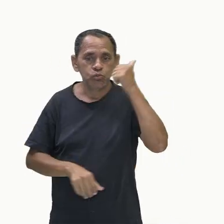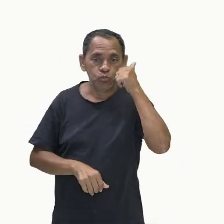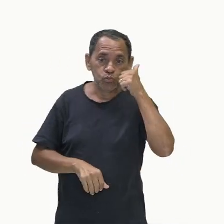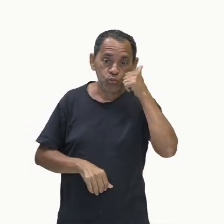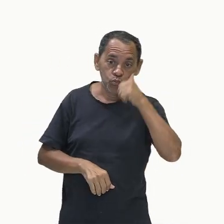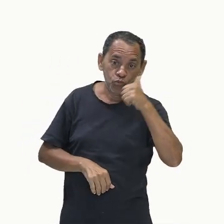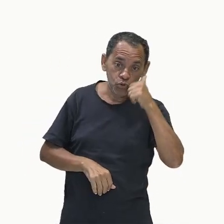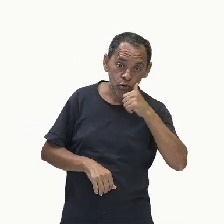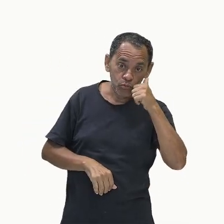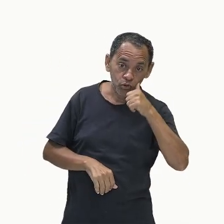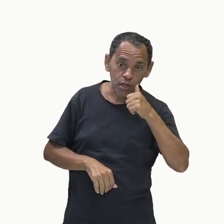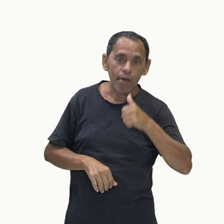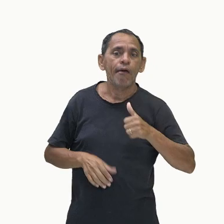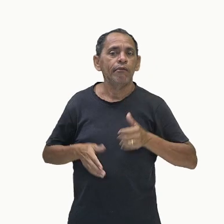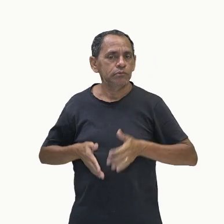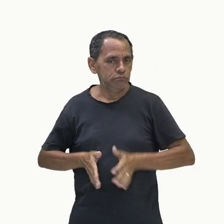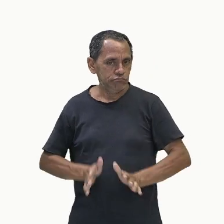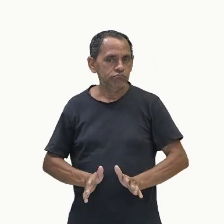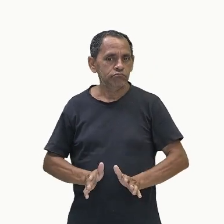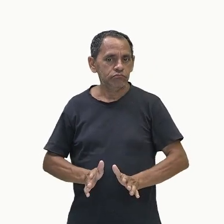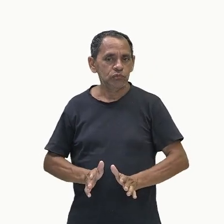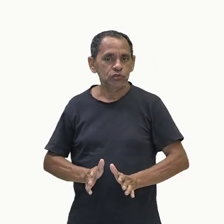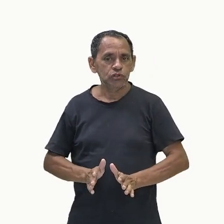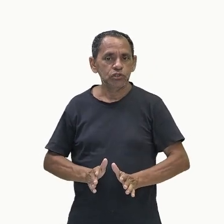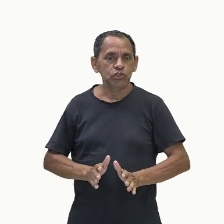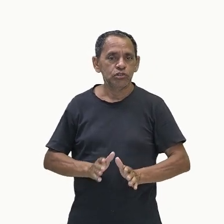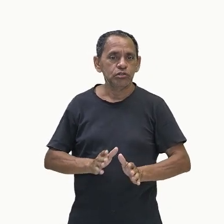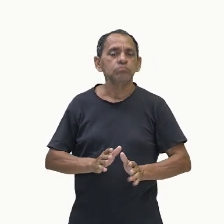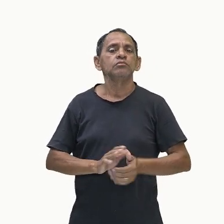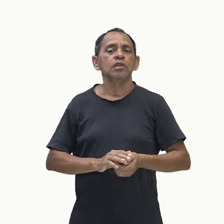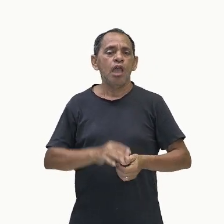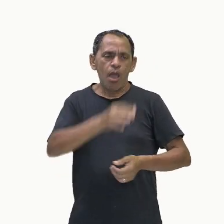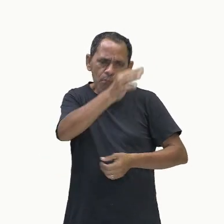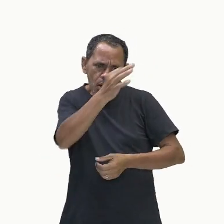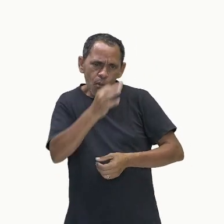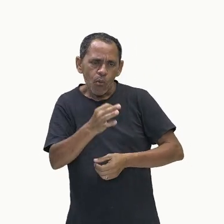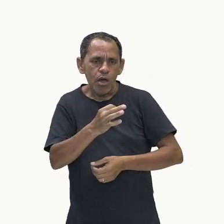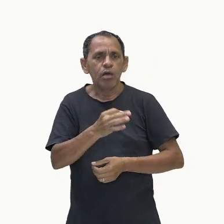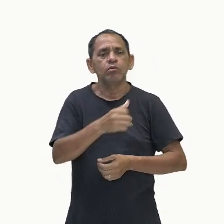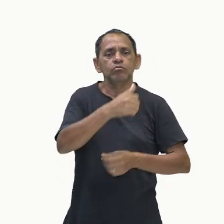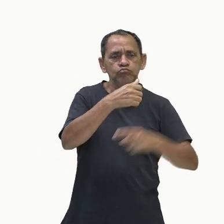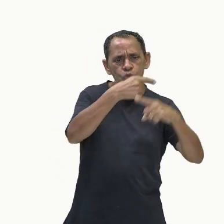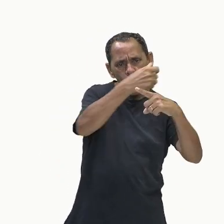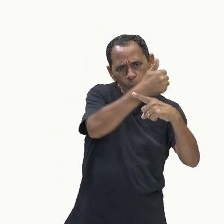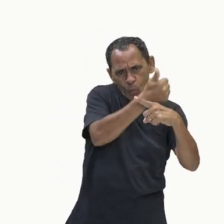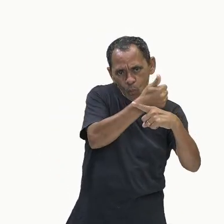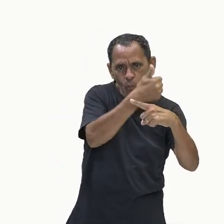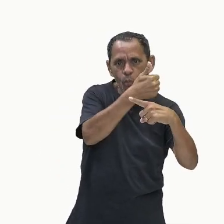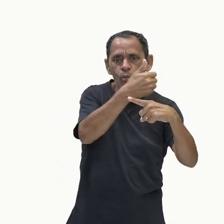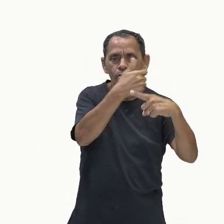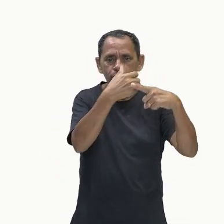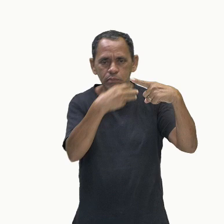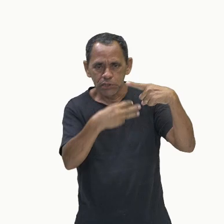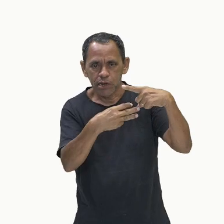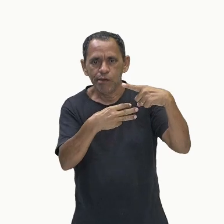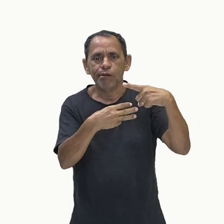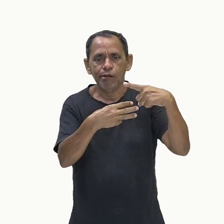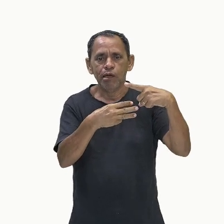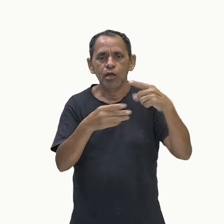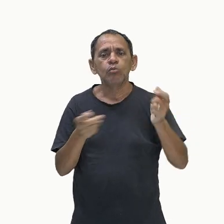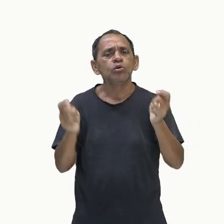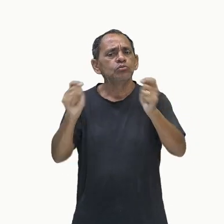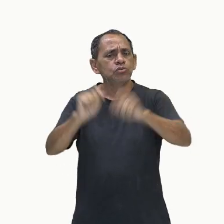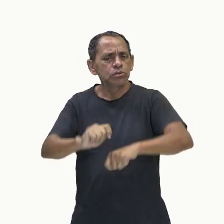a possibilidade de nascer mulher, essa proporção vai cair, olha, para 1/3. 1/3 da possibilidade de nascer